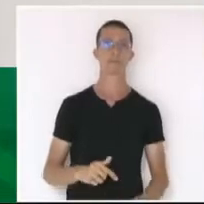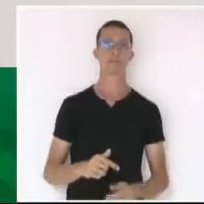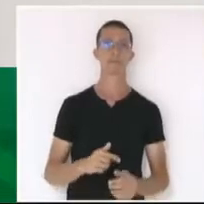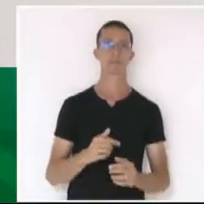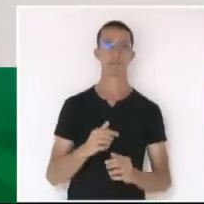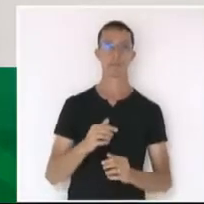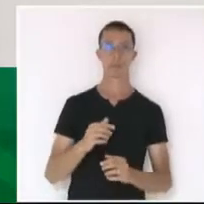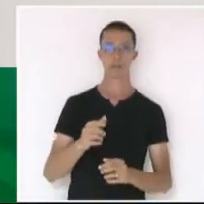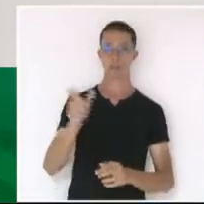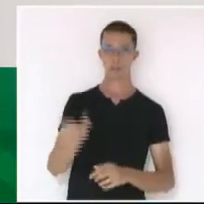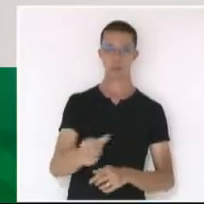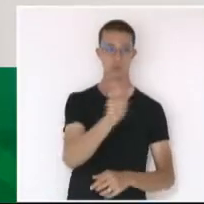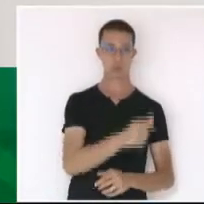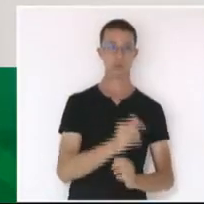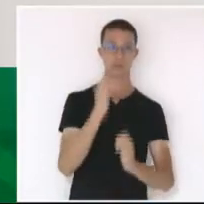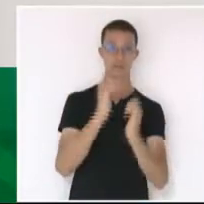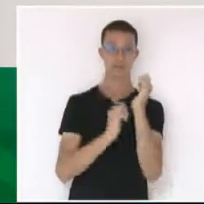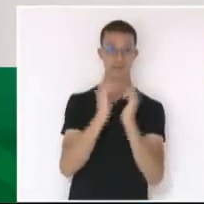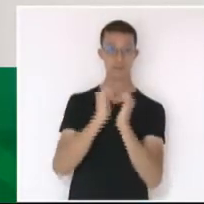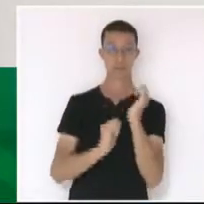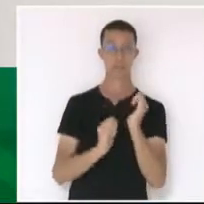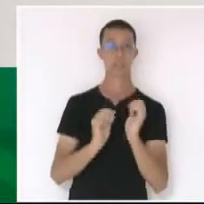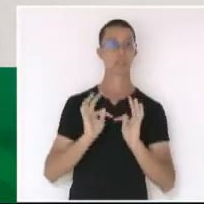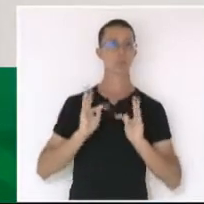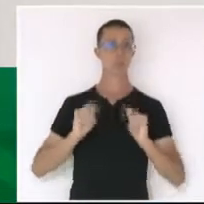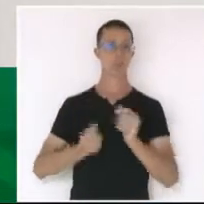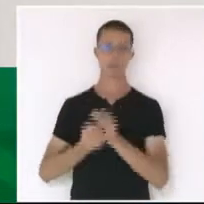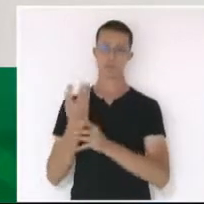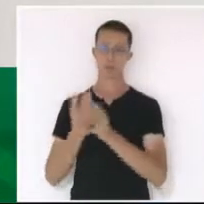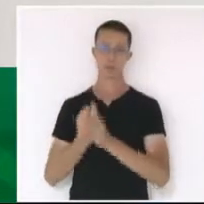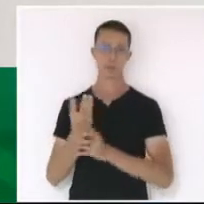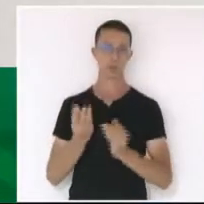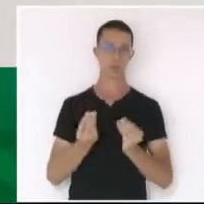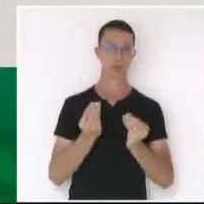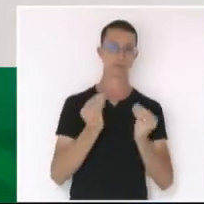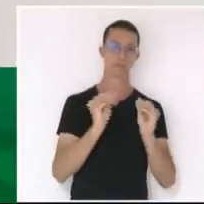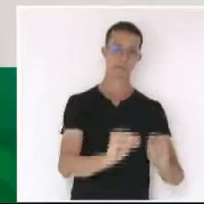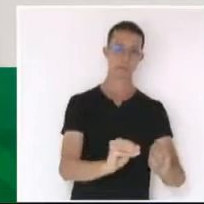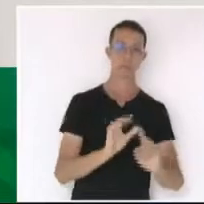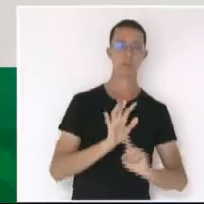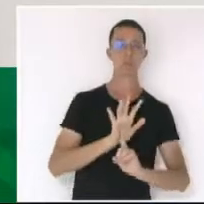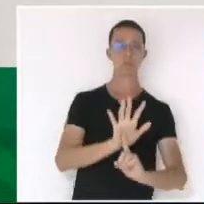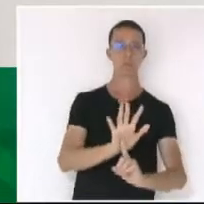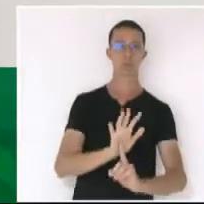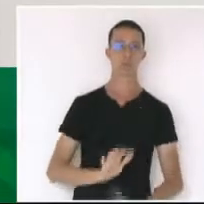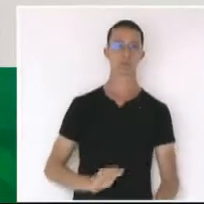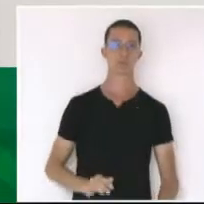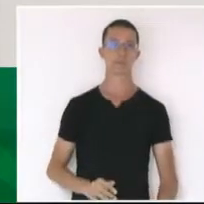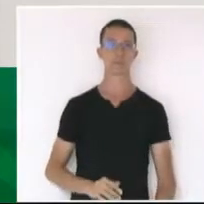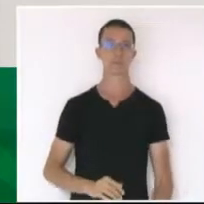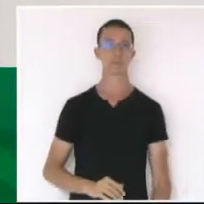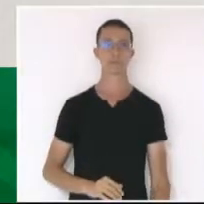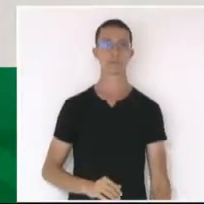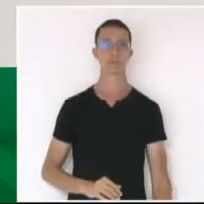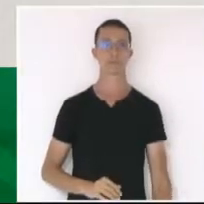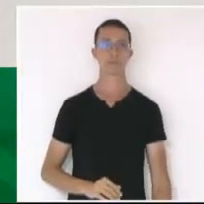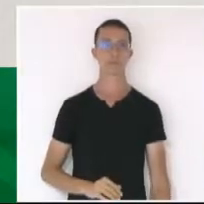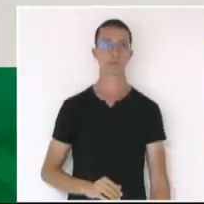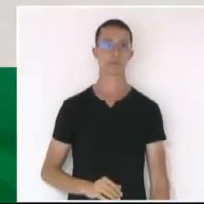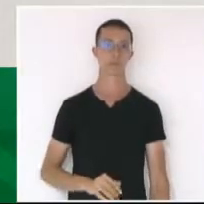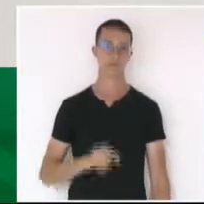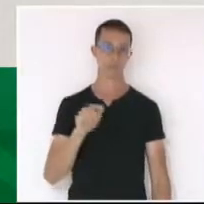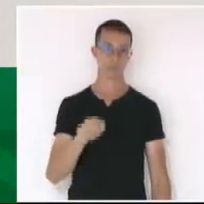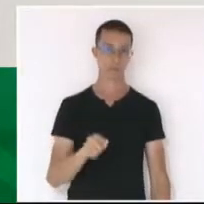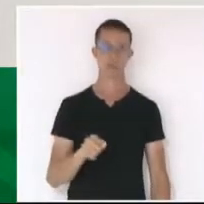e colocando na vitrine tudo aquilo que produzem for realmente como se diz na palavra do Esporte Foi um